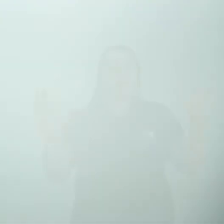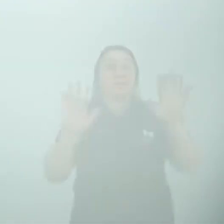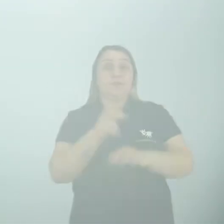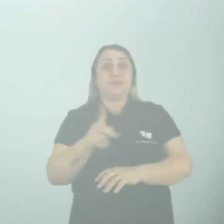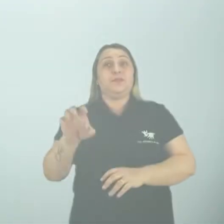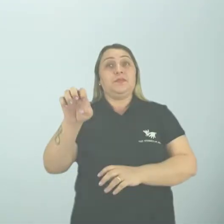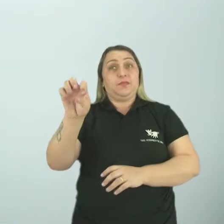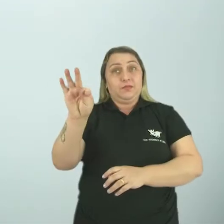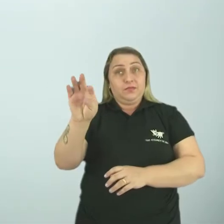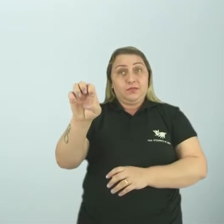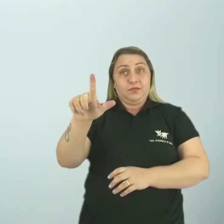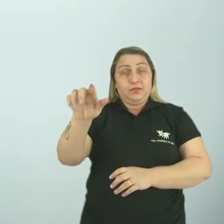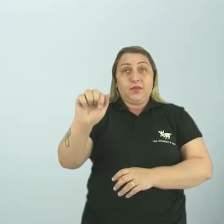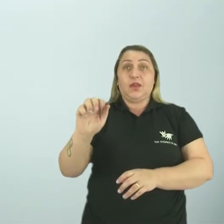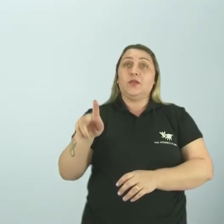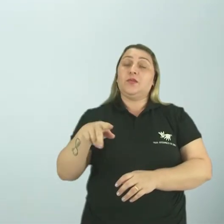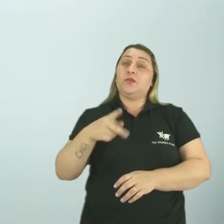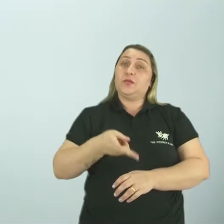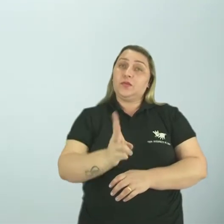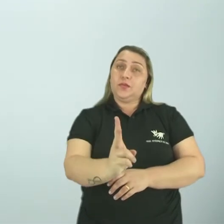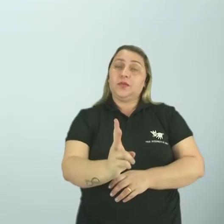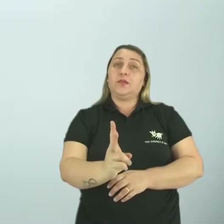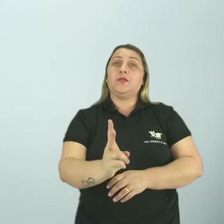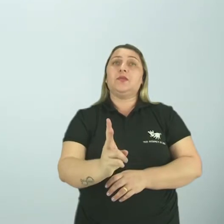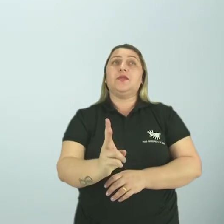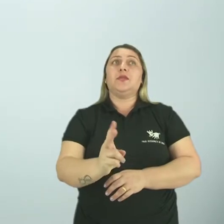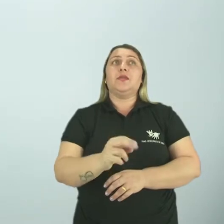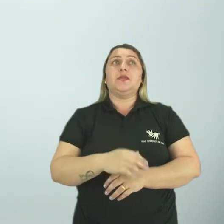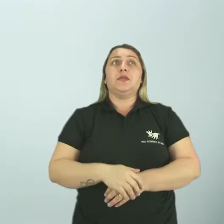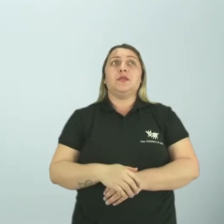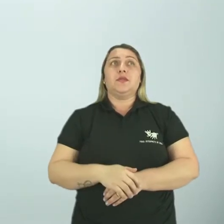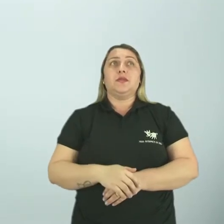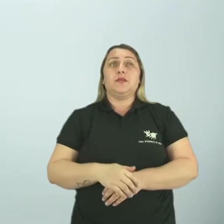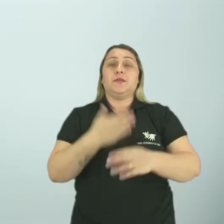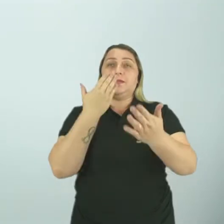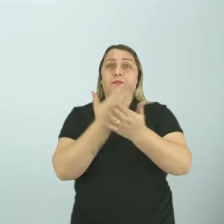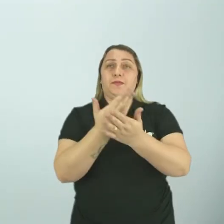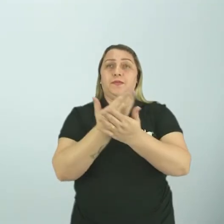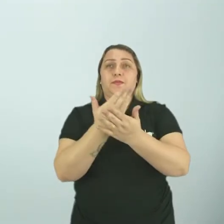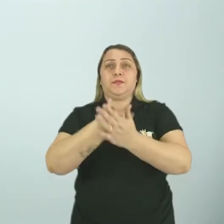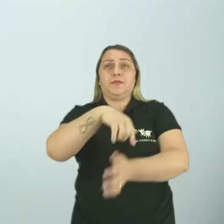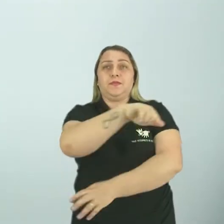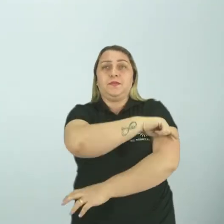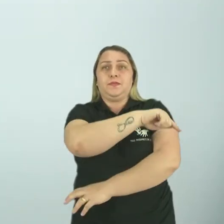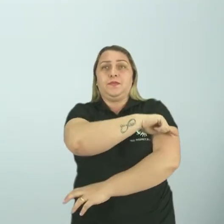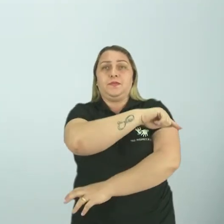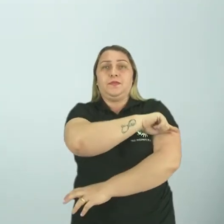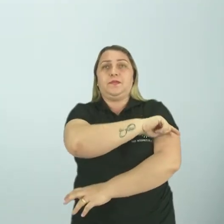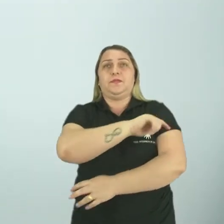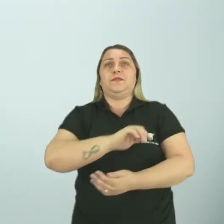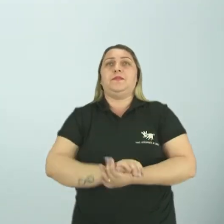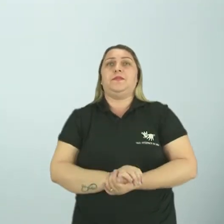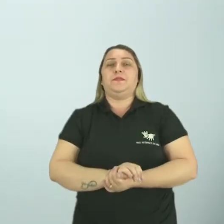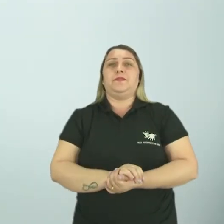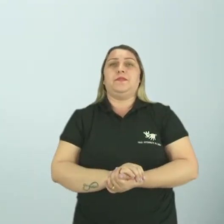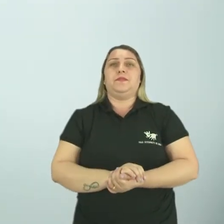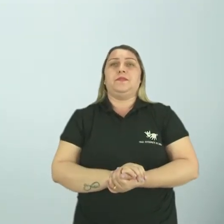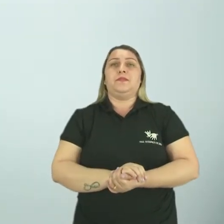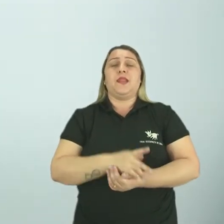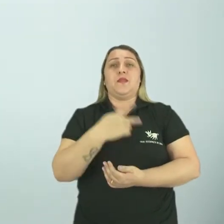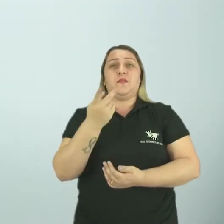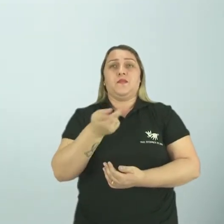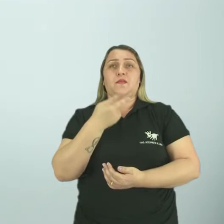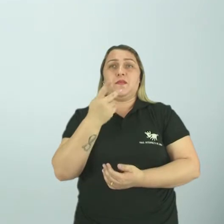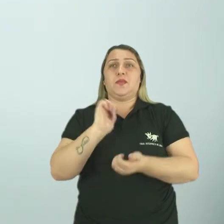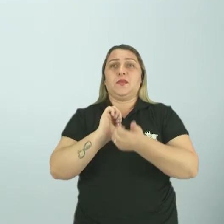Olá, eu sou a professora Estela e vamos dar continuidade às aulas, do 7º ano e vamos falar um pouquinho